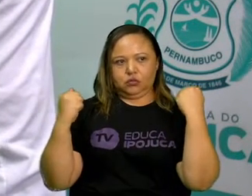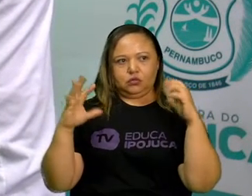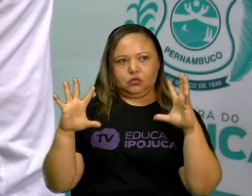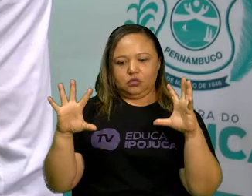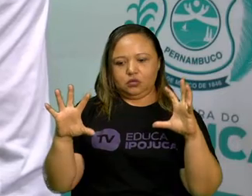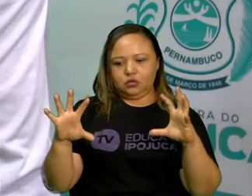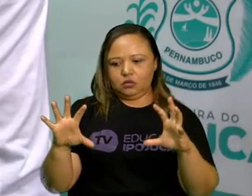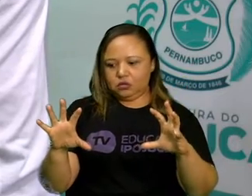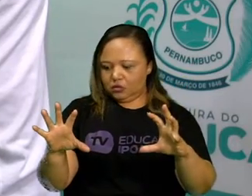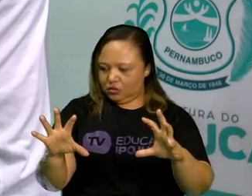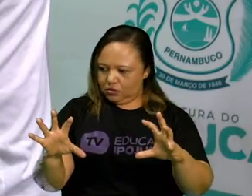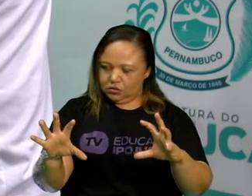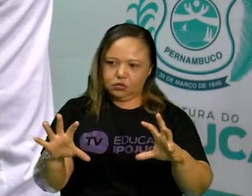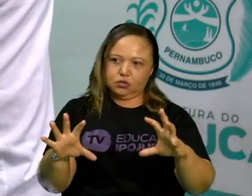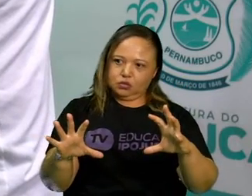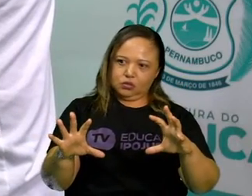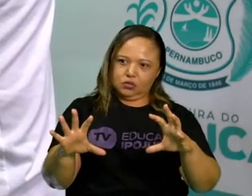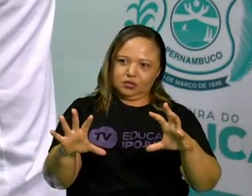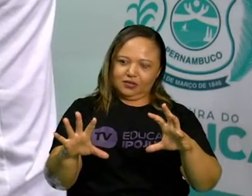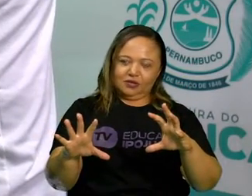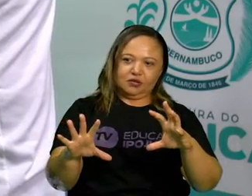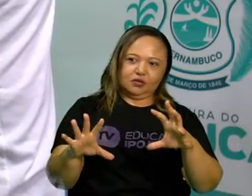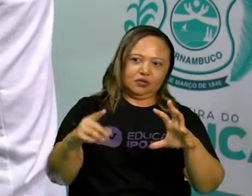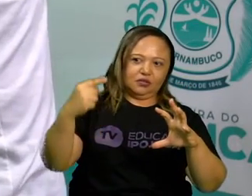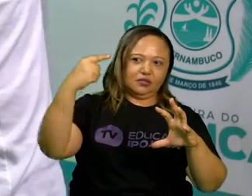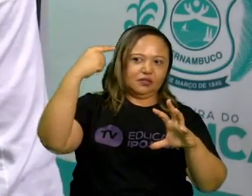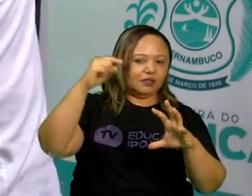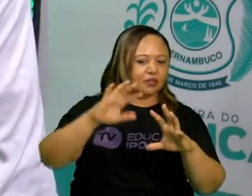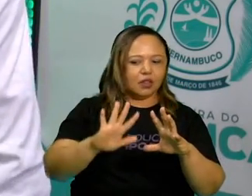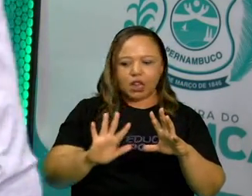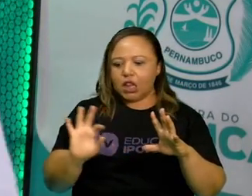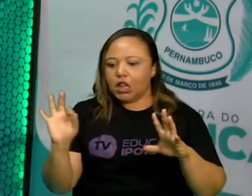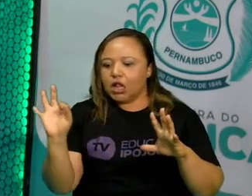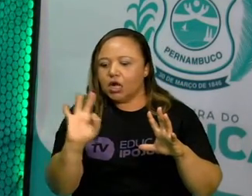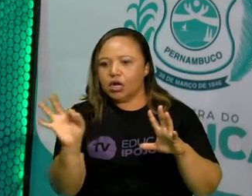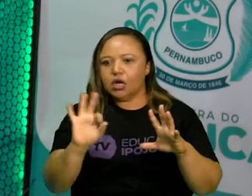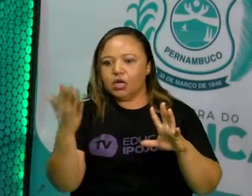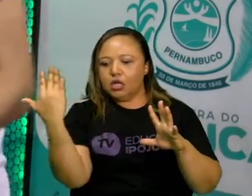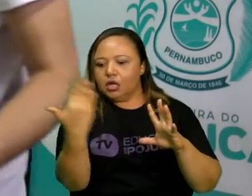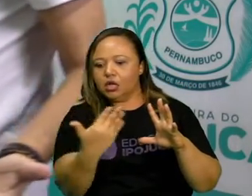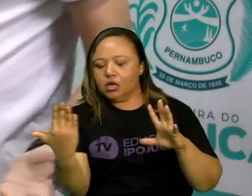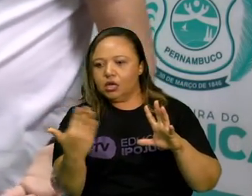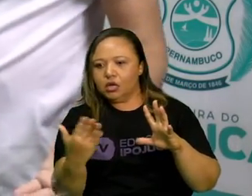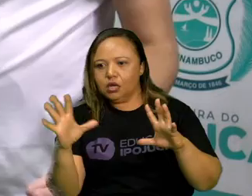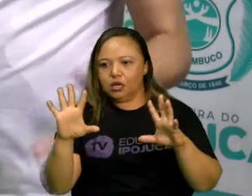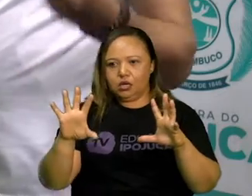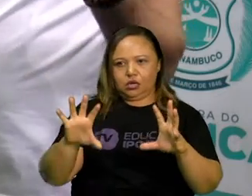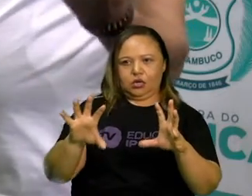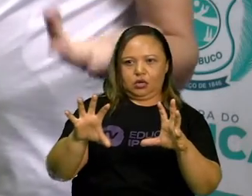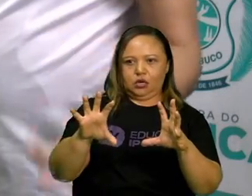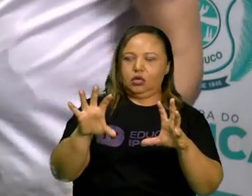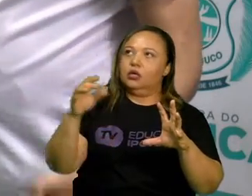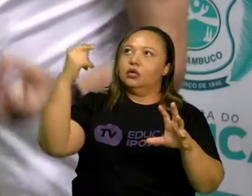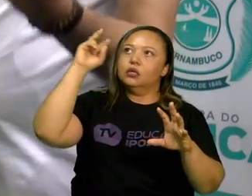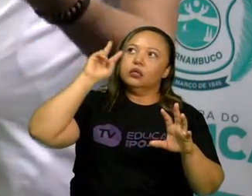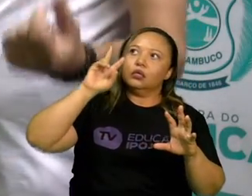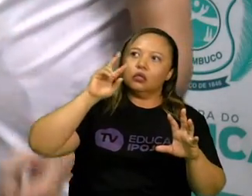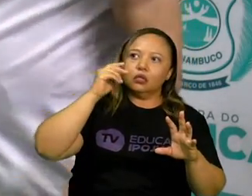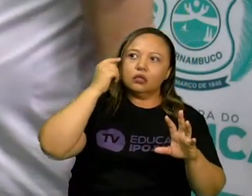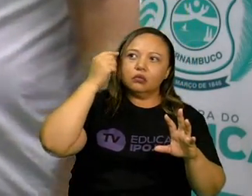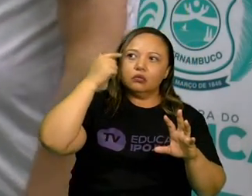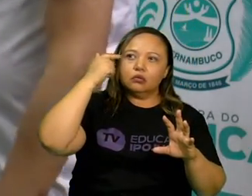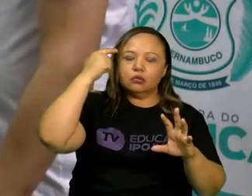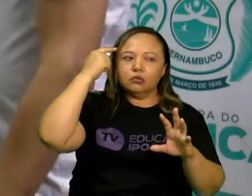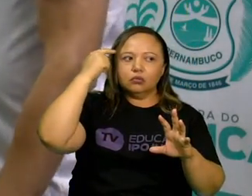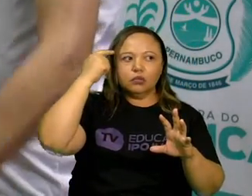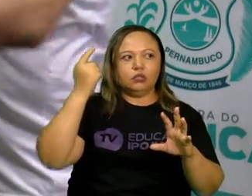entende que é a força que você precisa para empurrar, mas não tem nada na minha frente. Olha só. Então é isso, é disso que a gente está